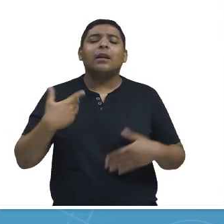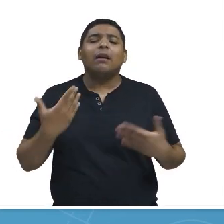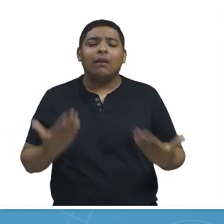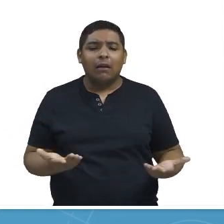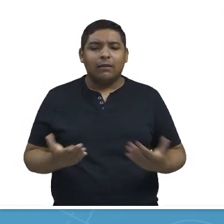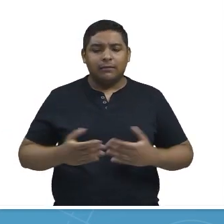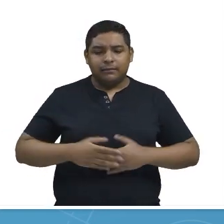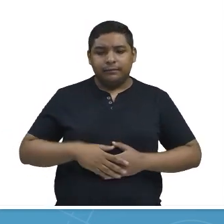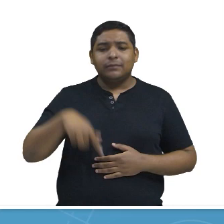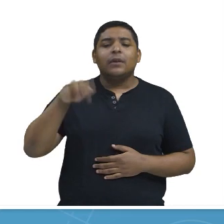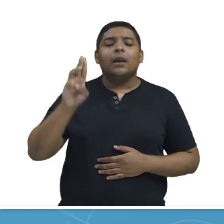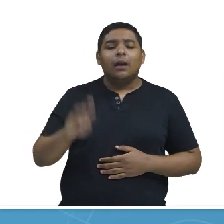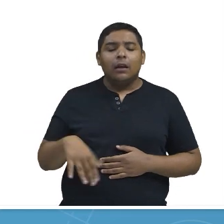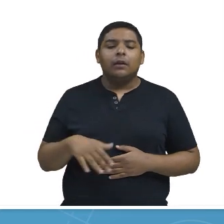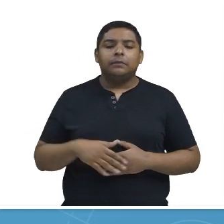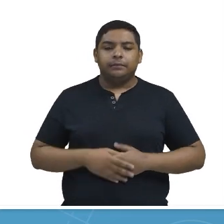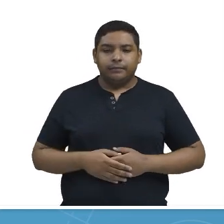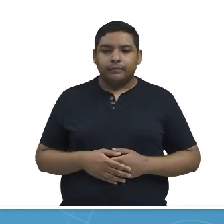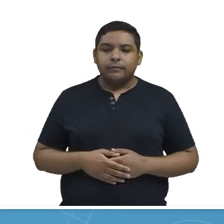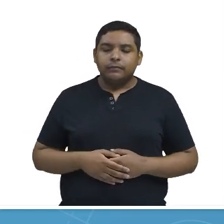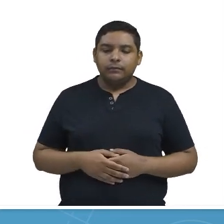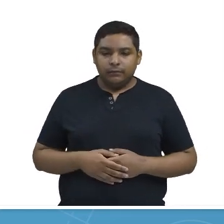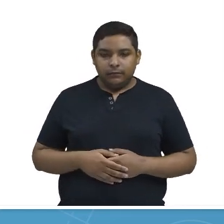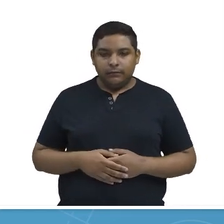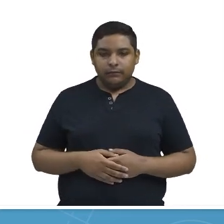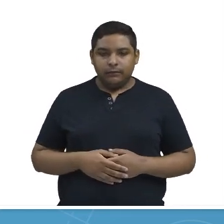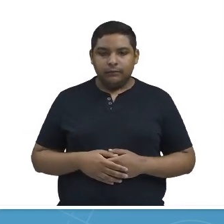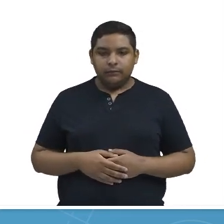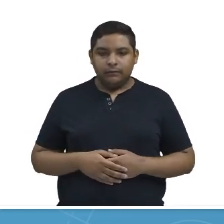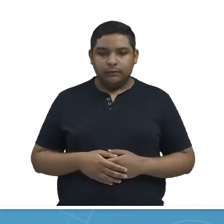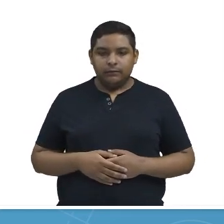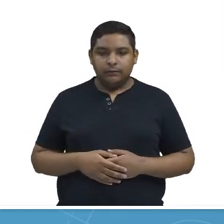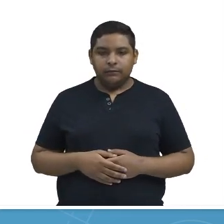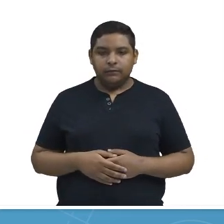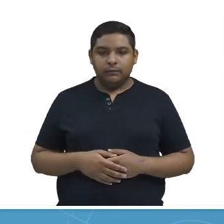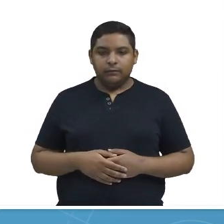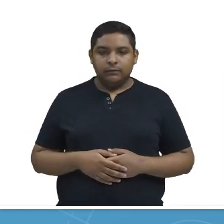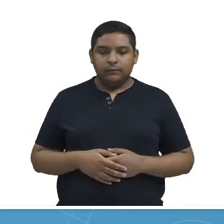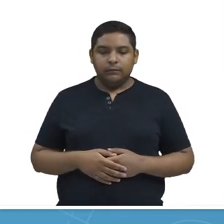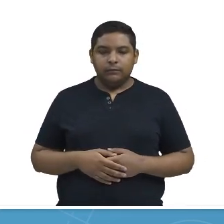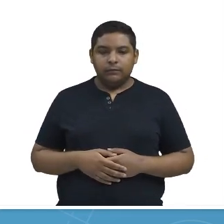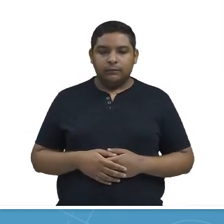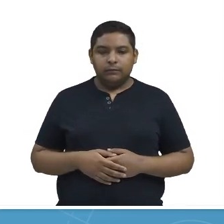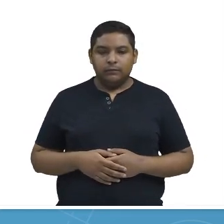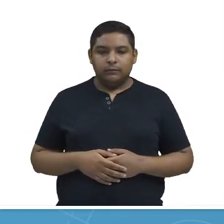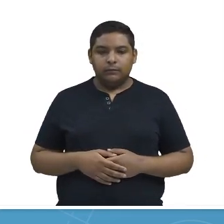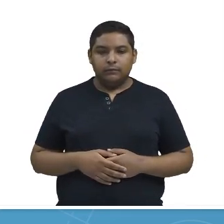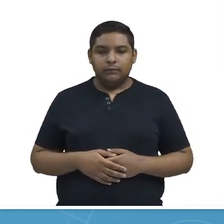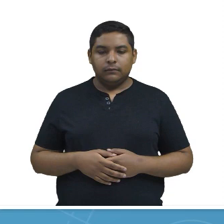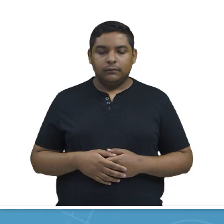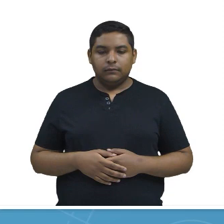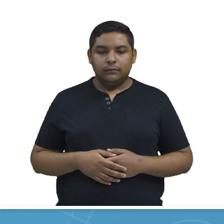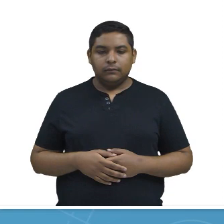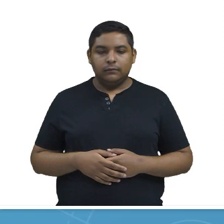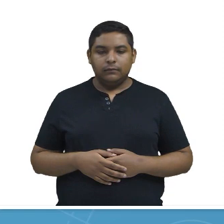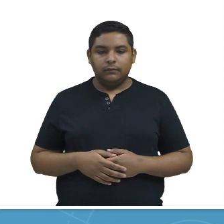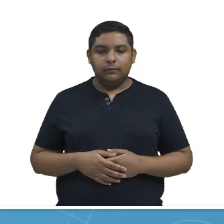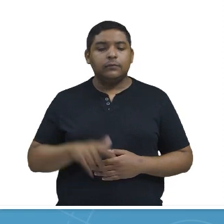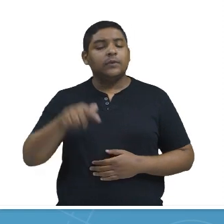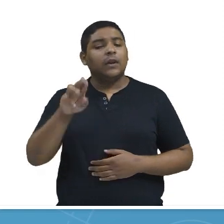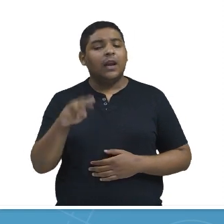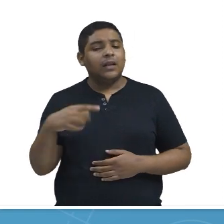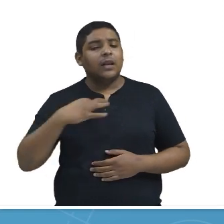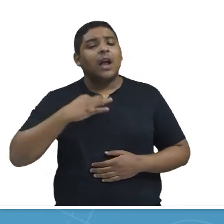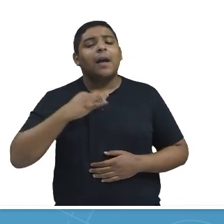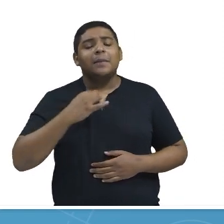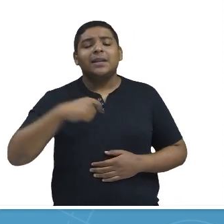do whose. De quem são? Whose are those t-shirts? Estas, né? No caso, essas camisetas.